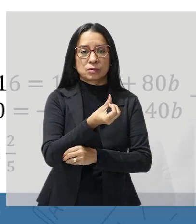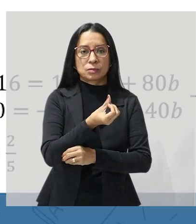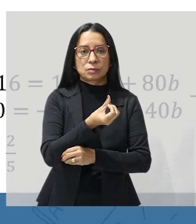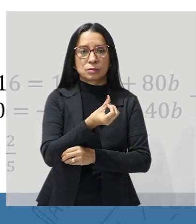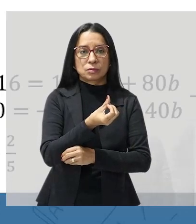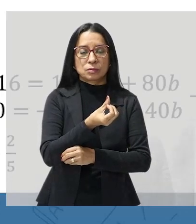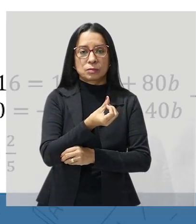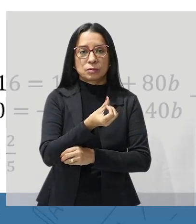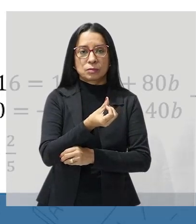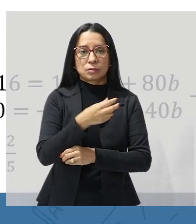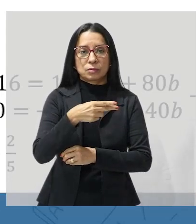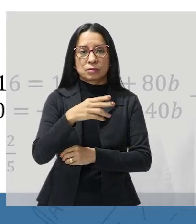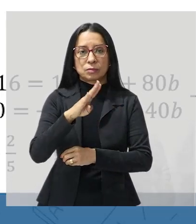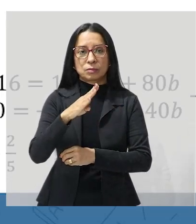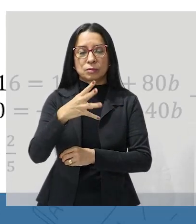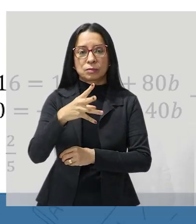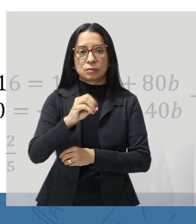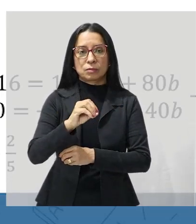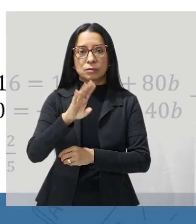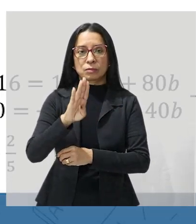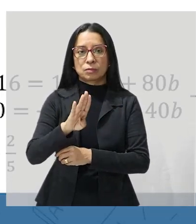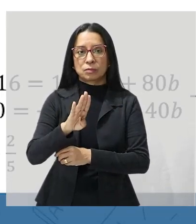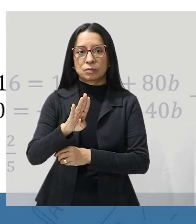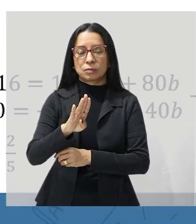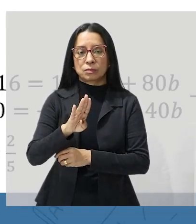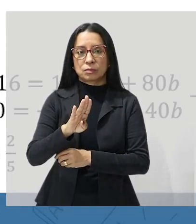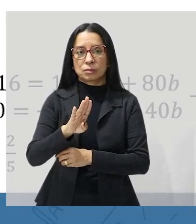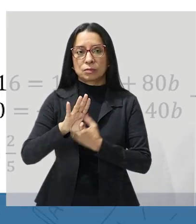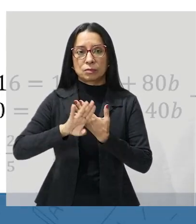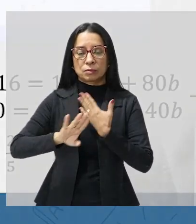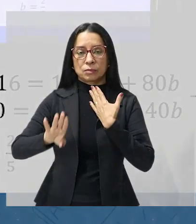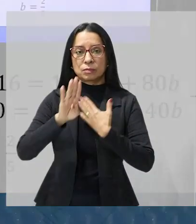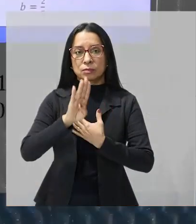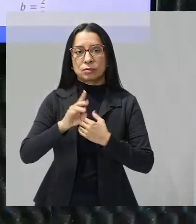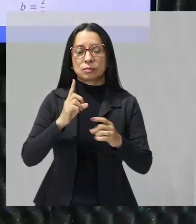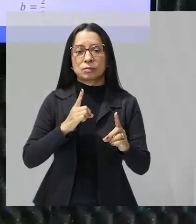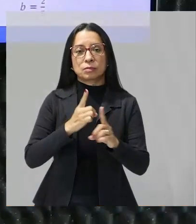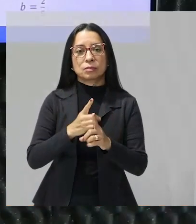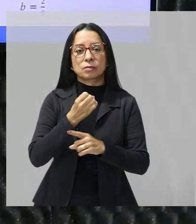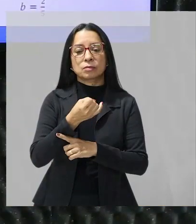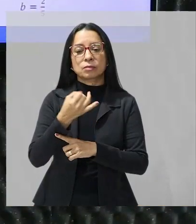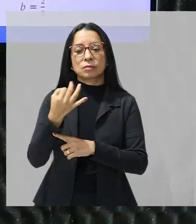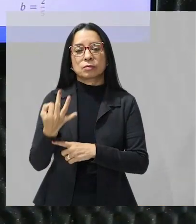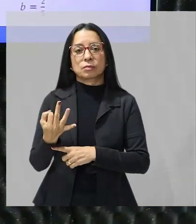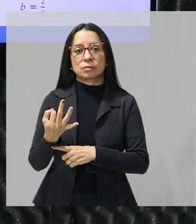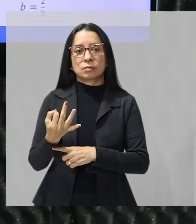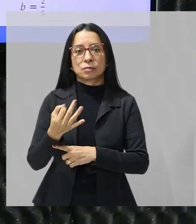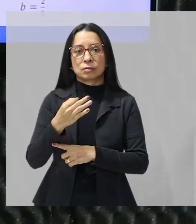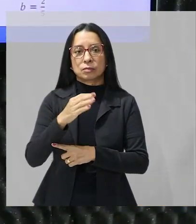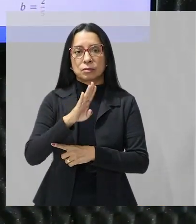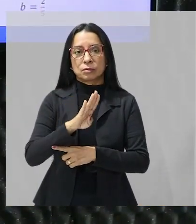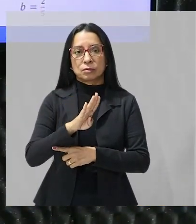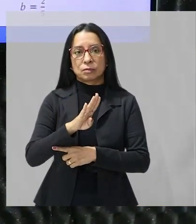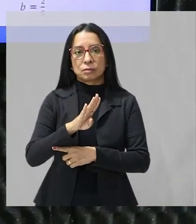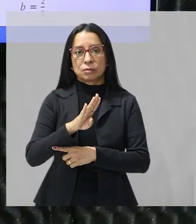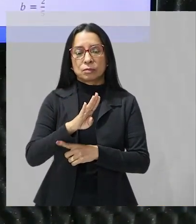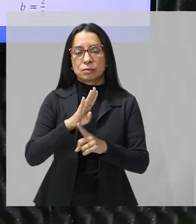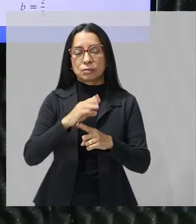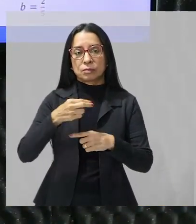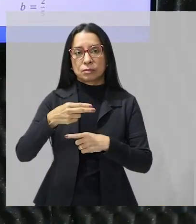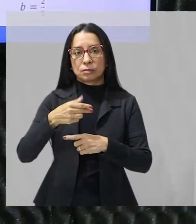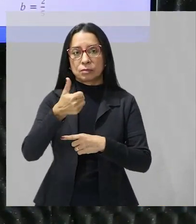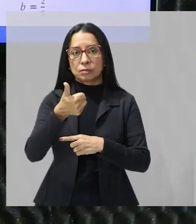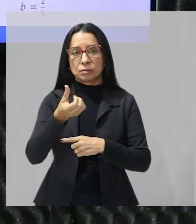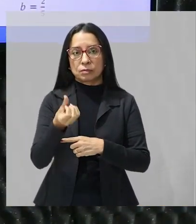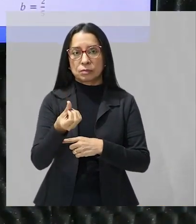16b igual a 40b, logo, isolando, né, esse b para descobrirmos quanto é ele, ficou o 16 pelo 40,